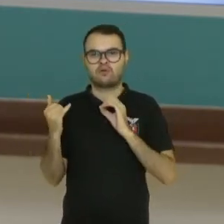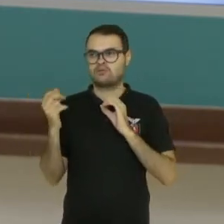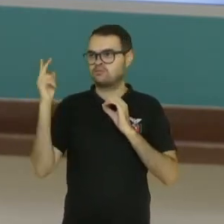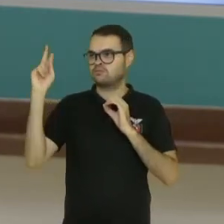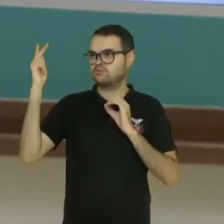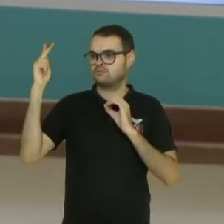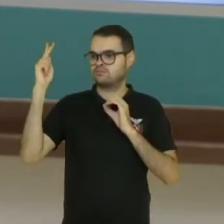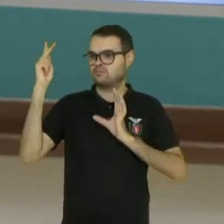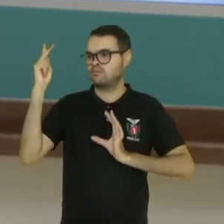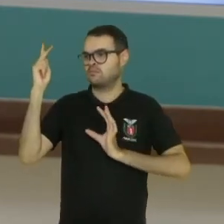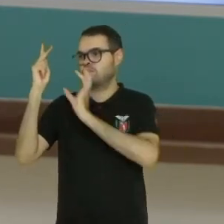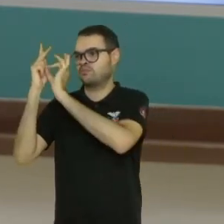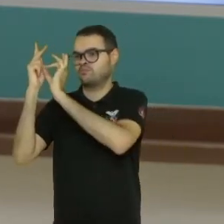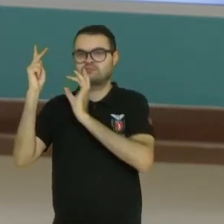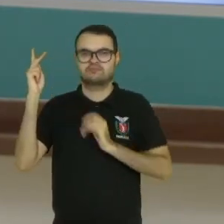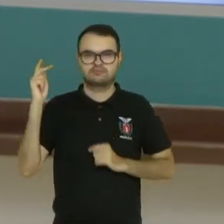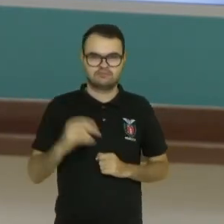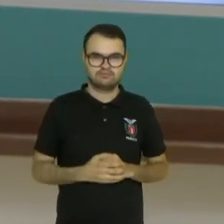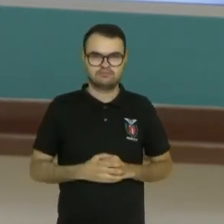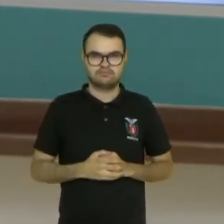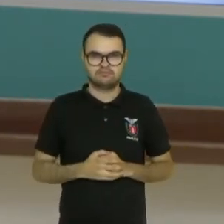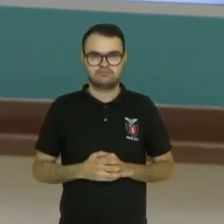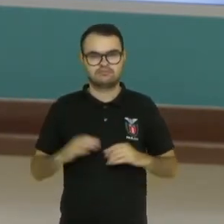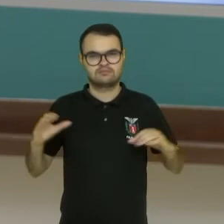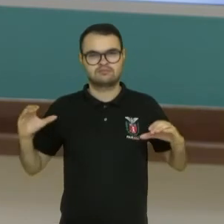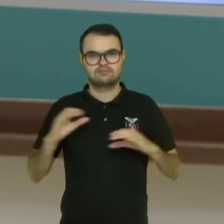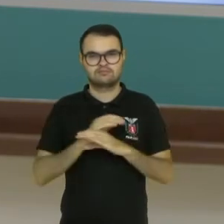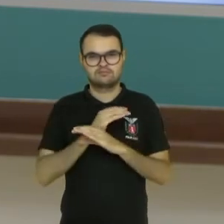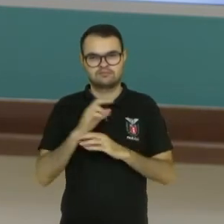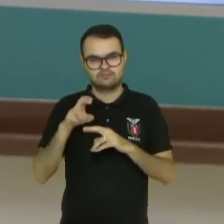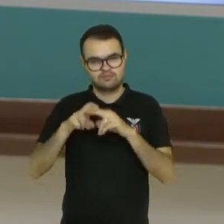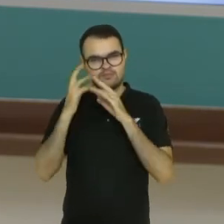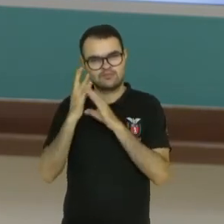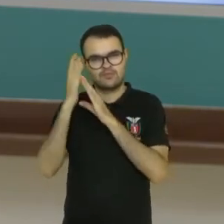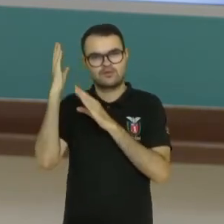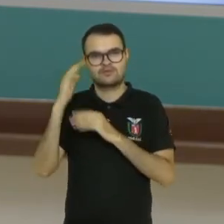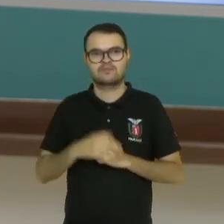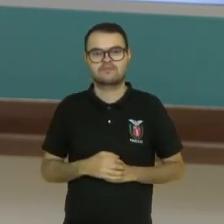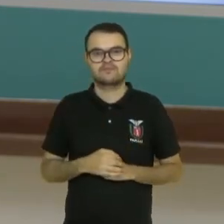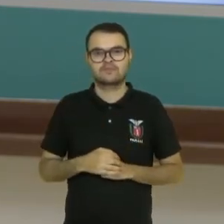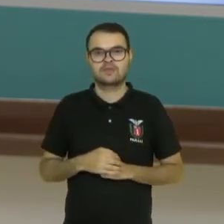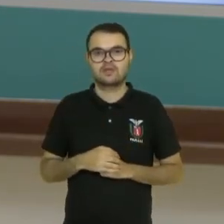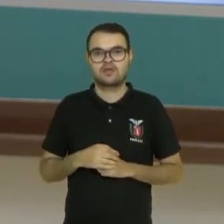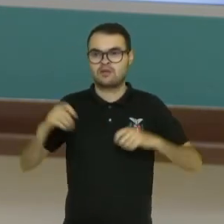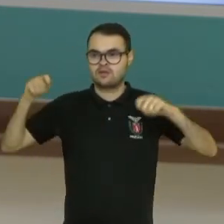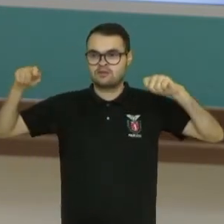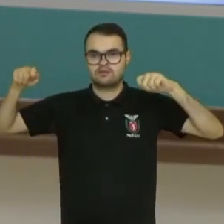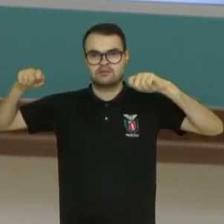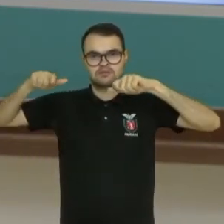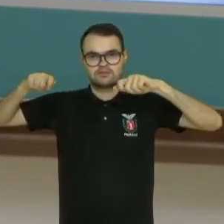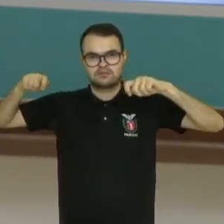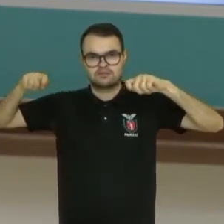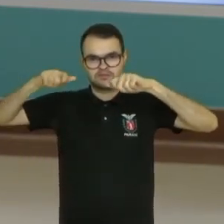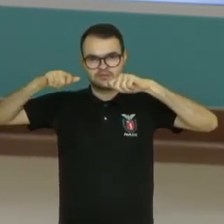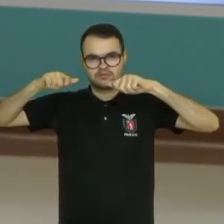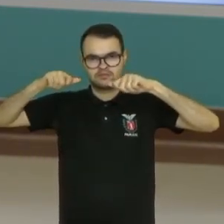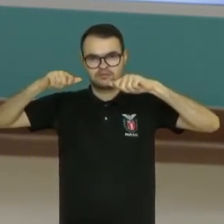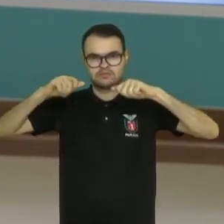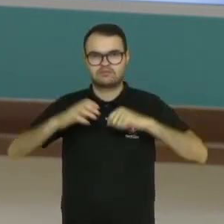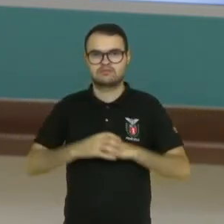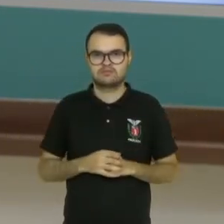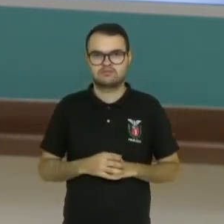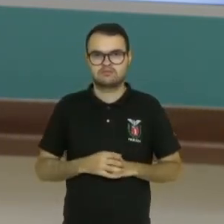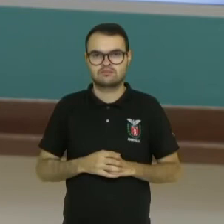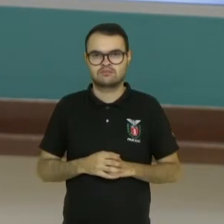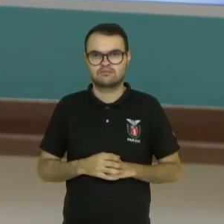completar aqui o seu octeto e aí, então, está circulado. Então, nesse caso, ele está fazendo duas ligações, né? O oxigênio, uma com